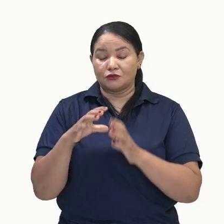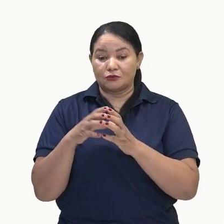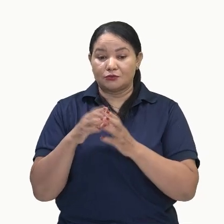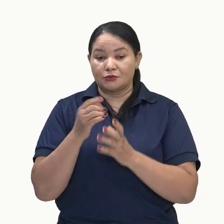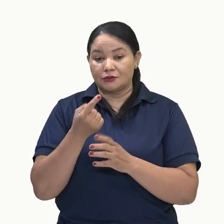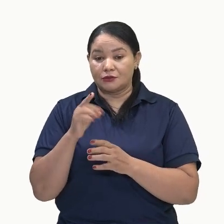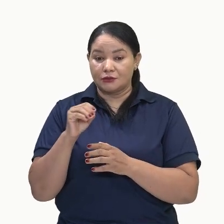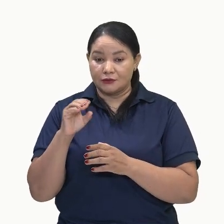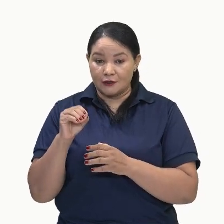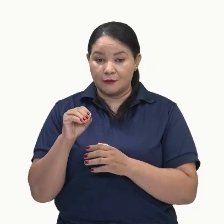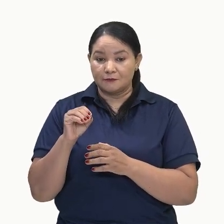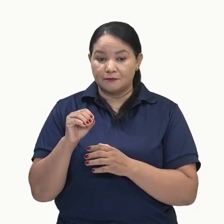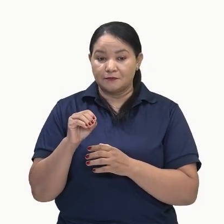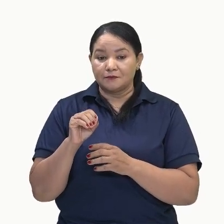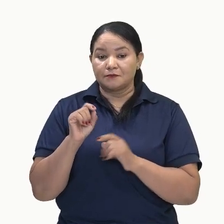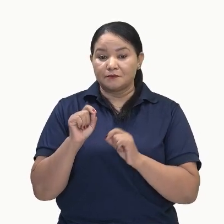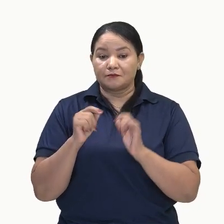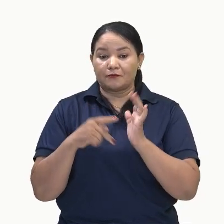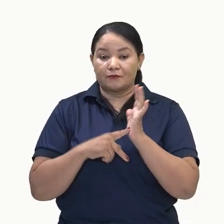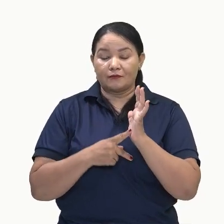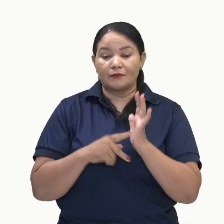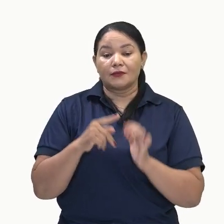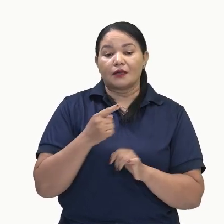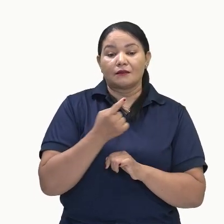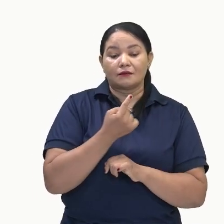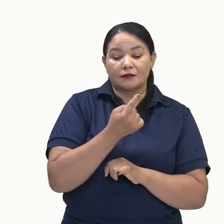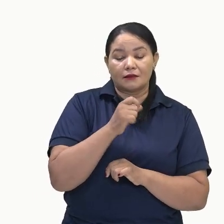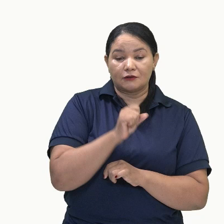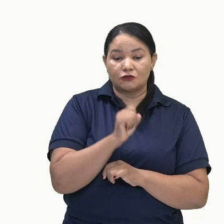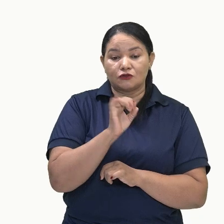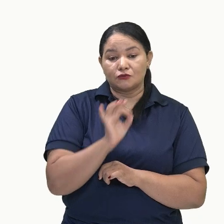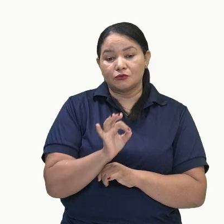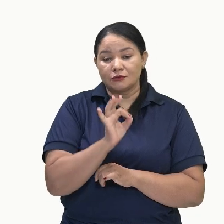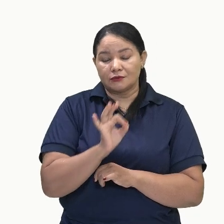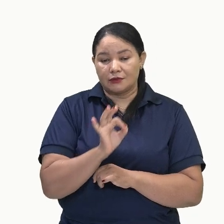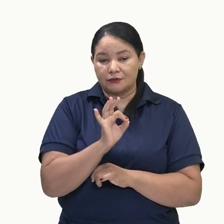é 18 em cada 100, então é 18%.